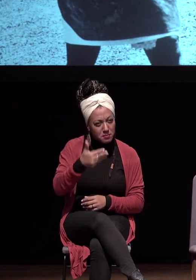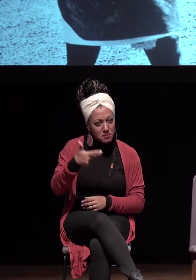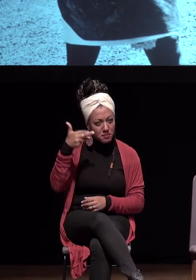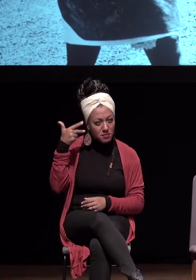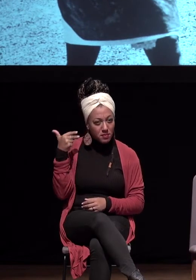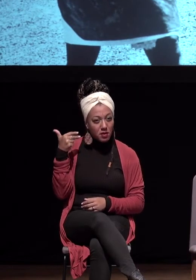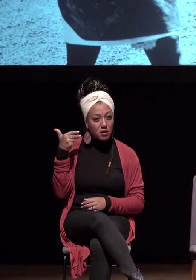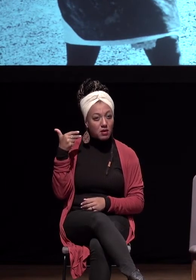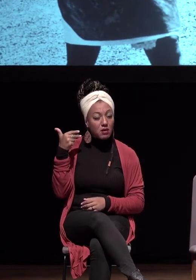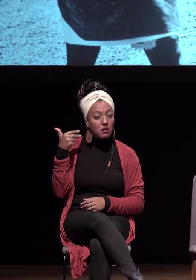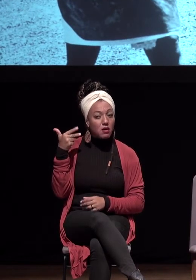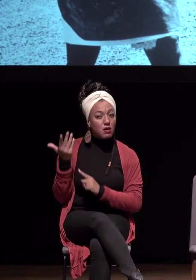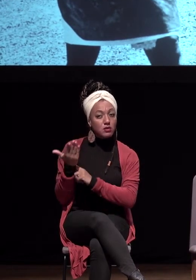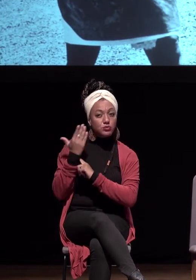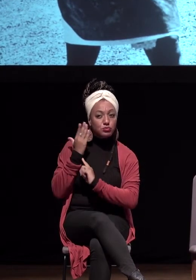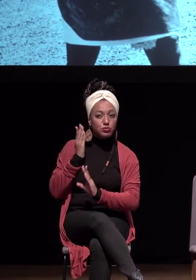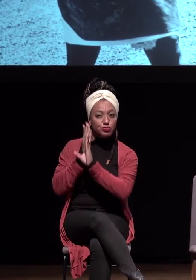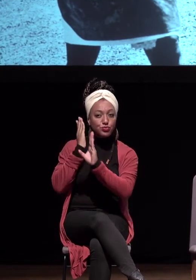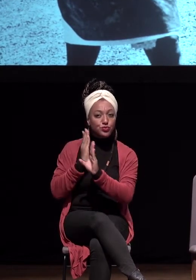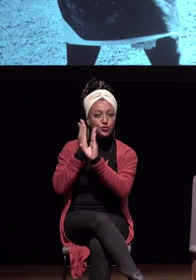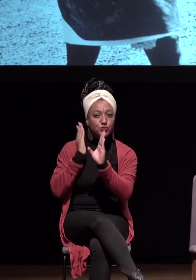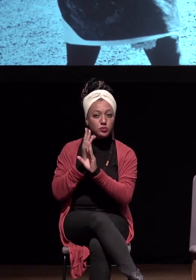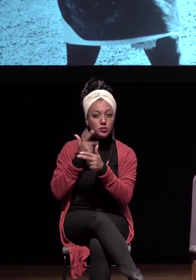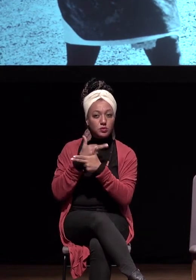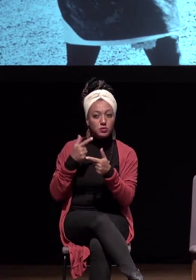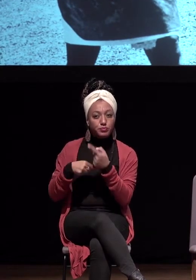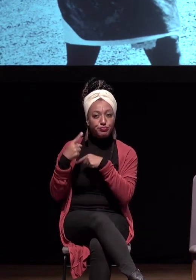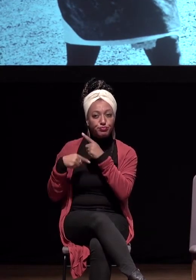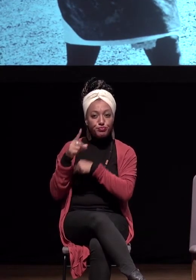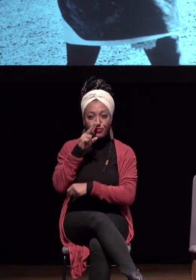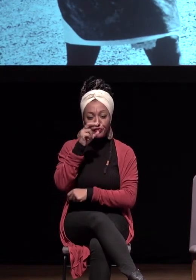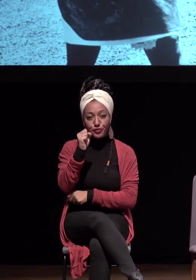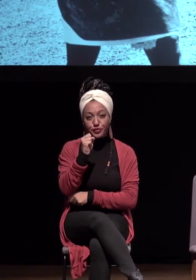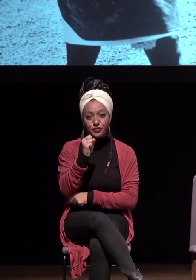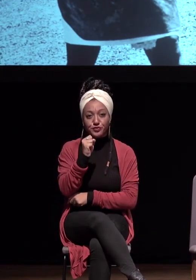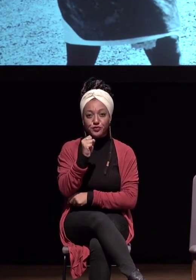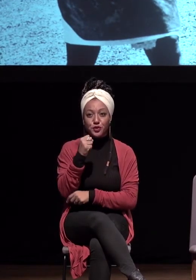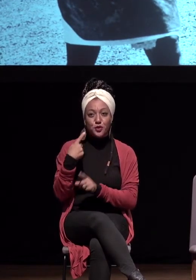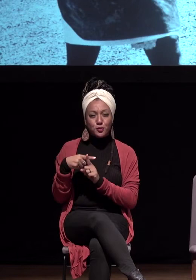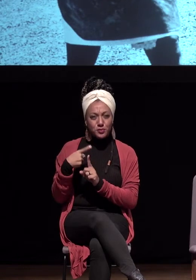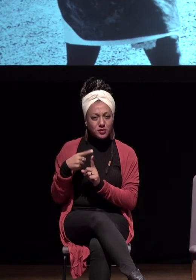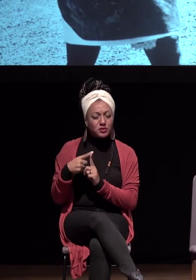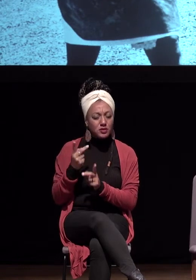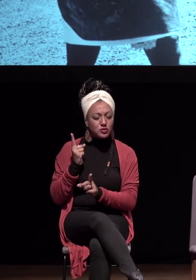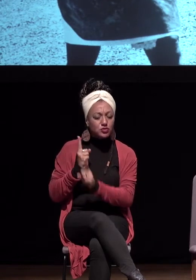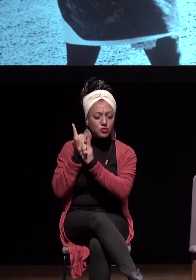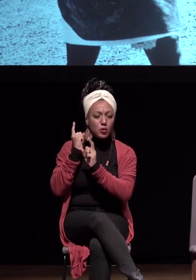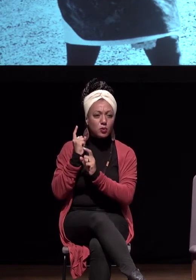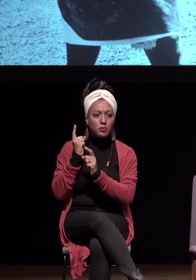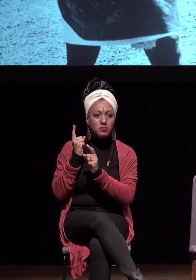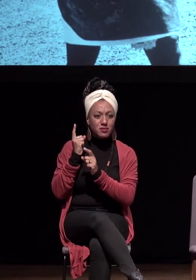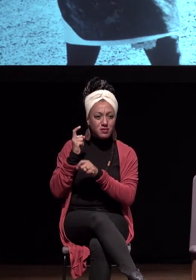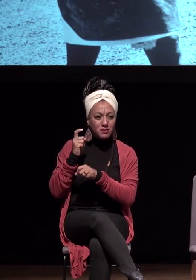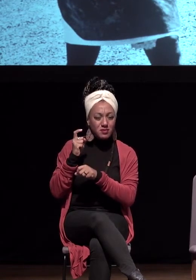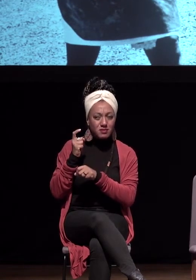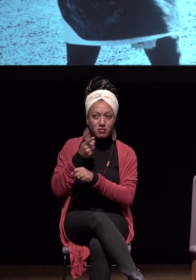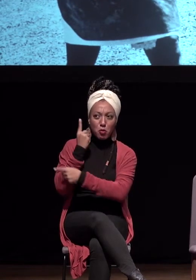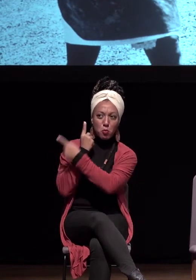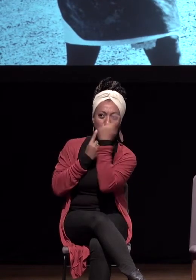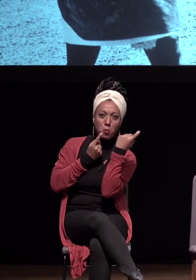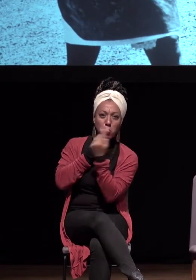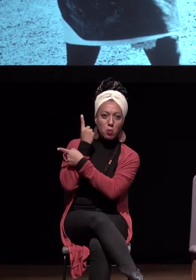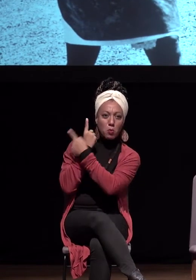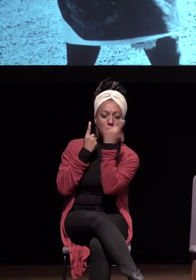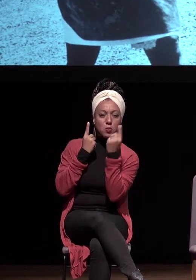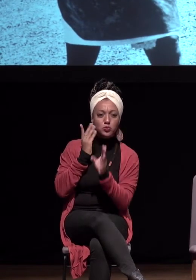lutas, descobertas, resistências muito fortes, inclusive dessas negações ou denegações, né, do que você é,